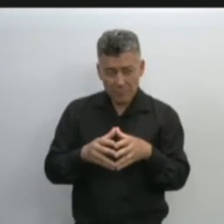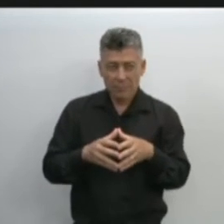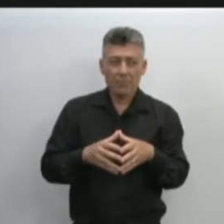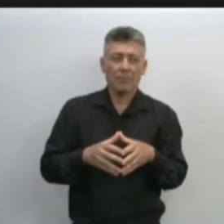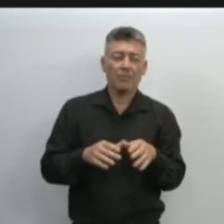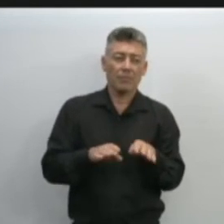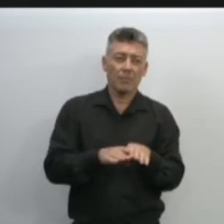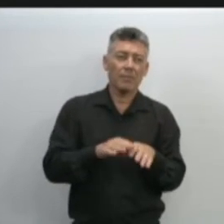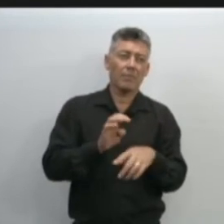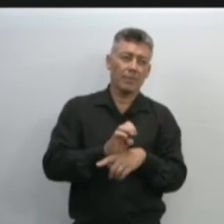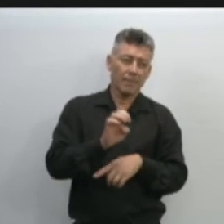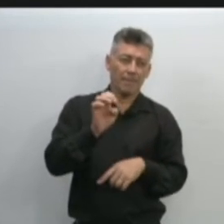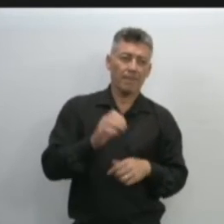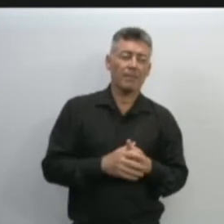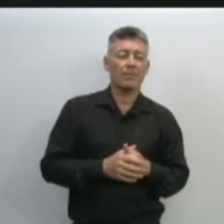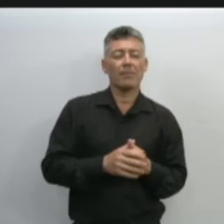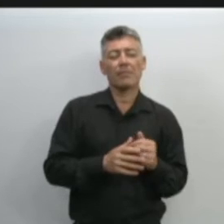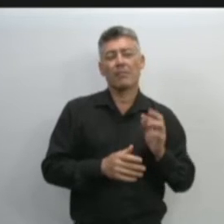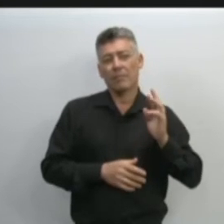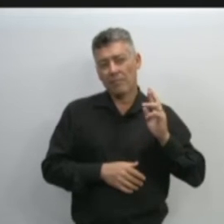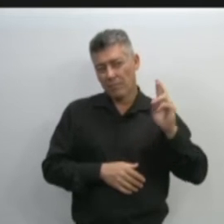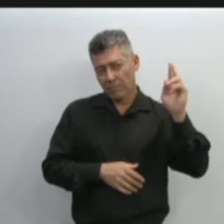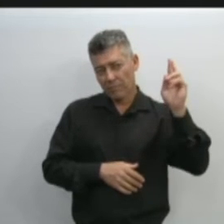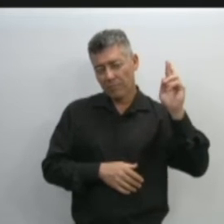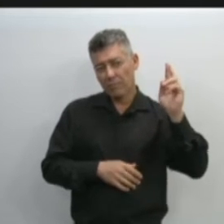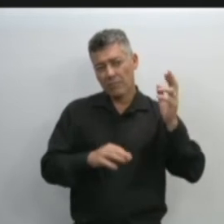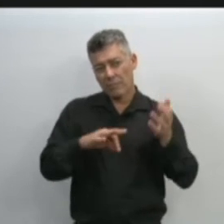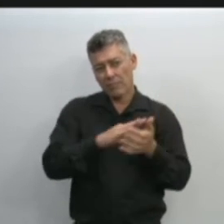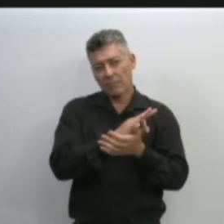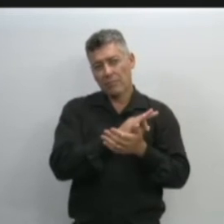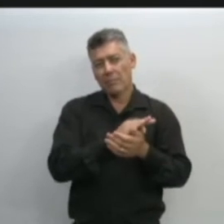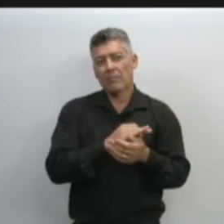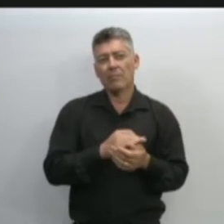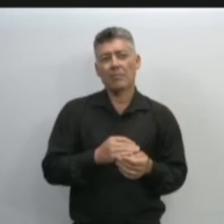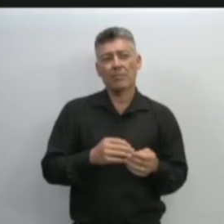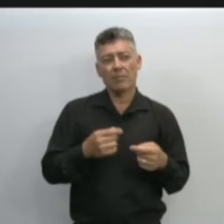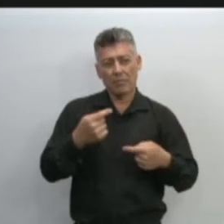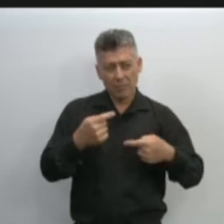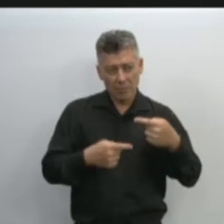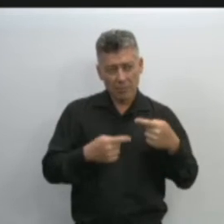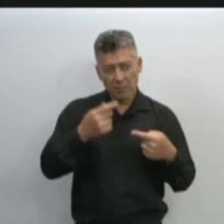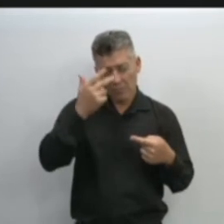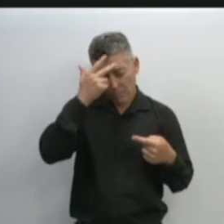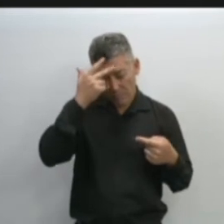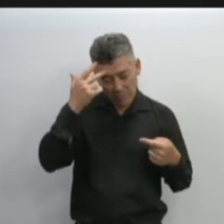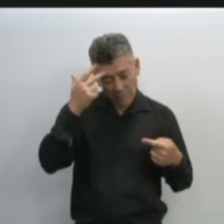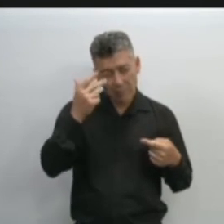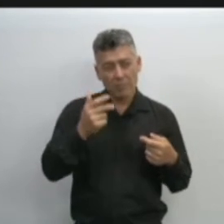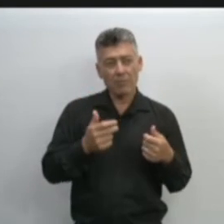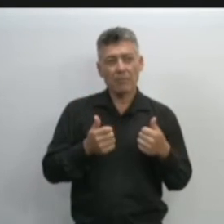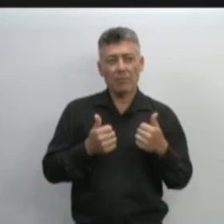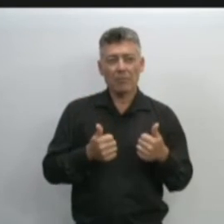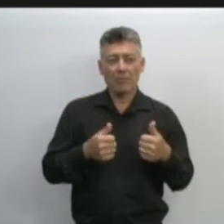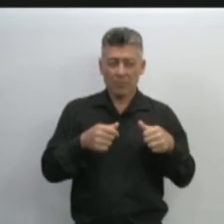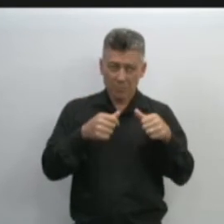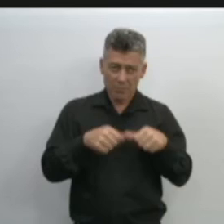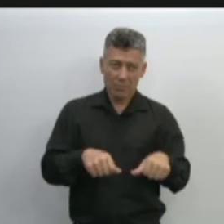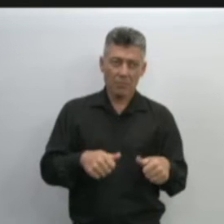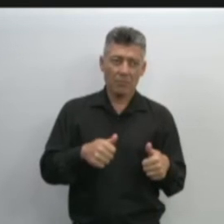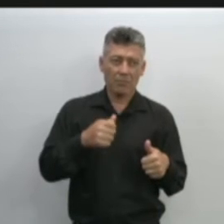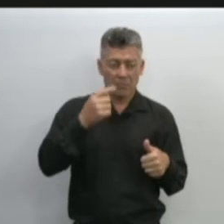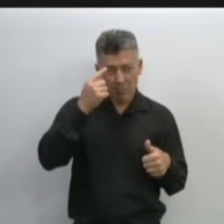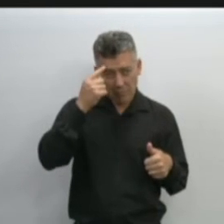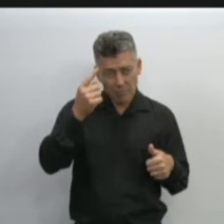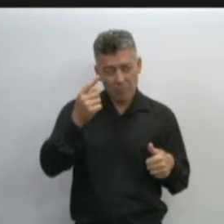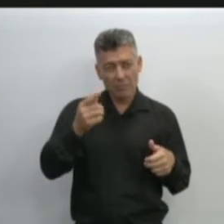para os municípios, para o Estado, essa responsabilização para pensar políticas públicas de ação afirmativa, para pensar direitos, para pensar